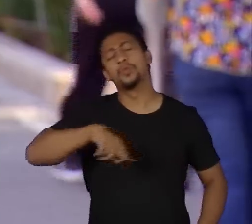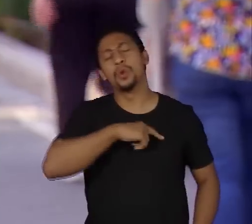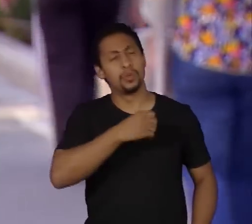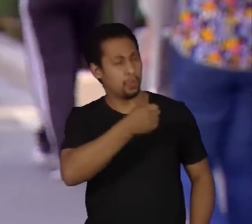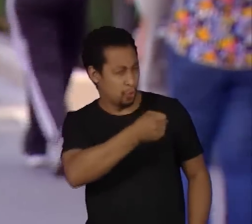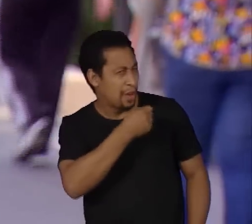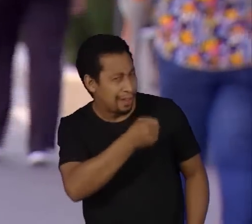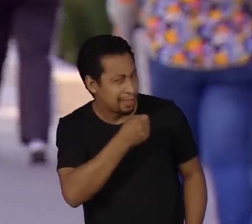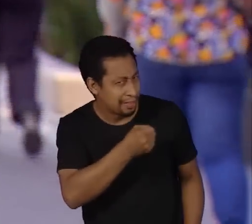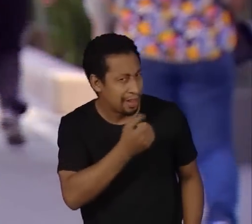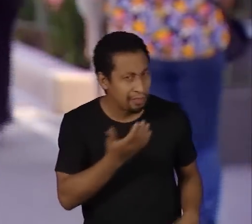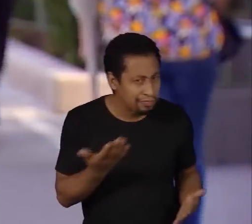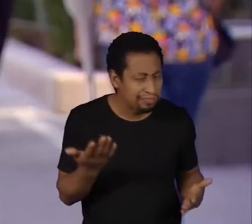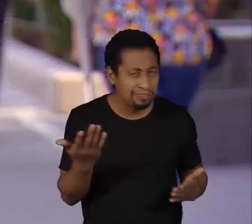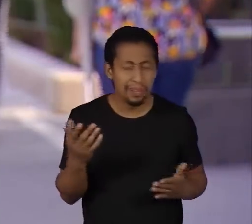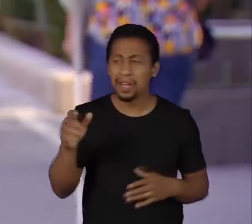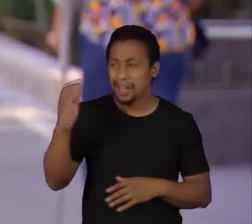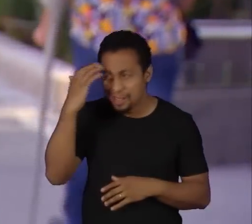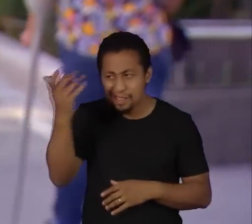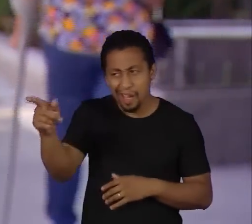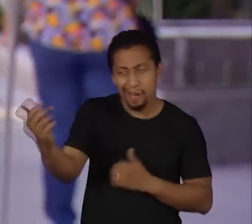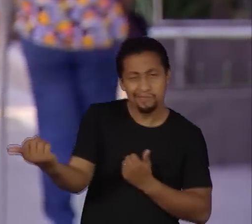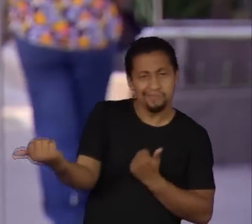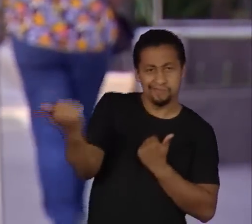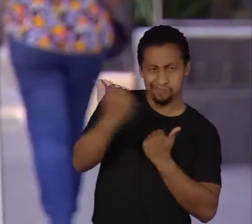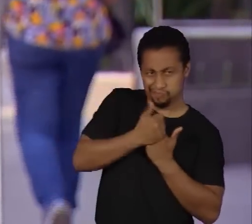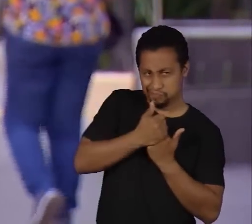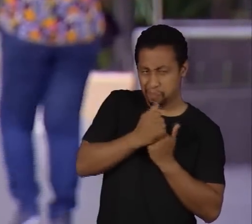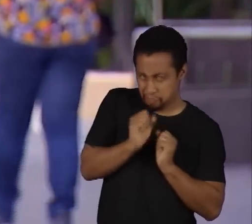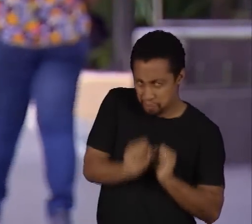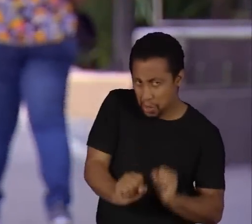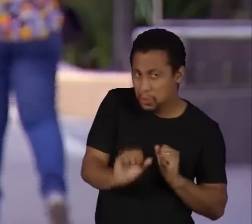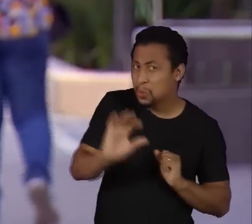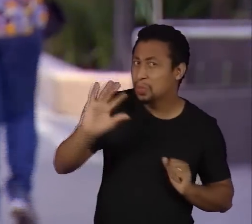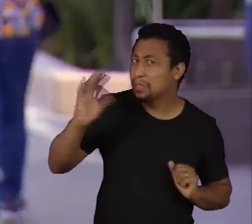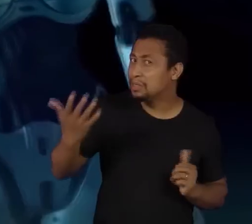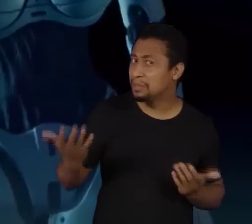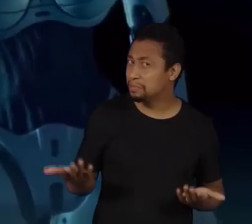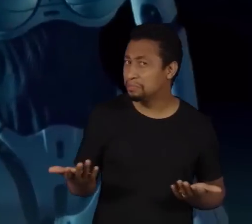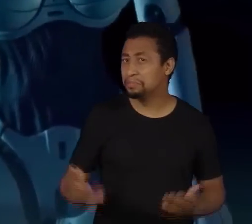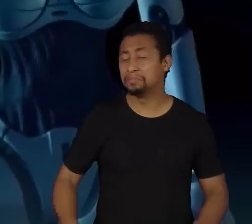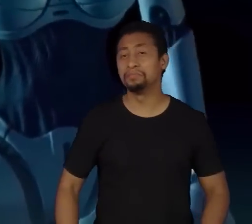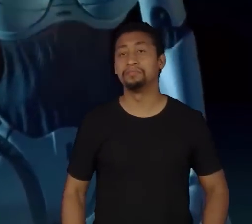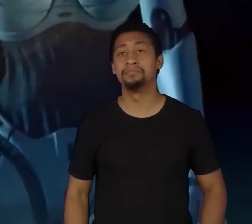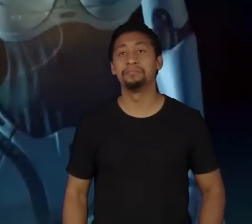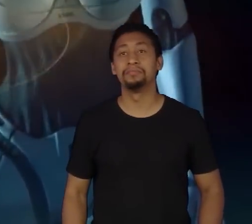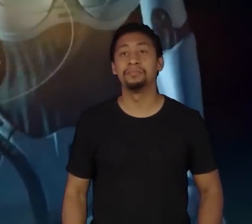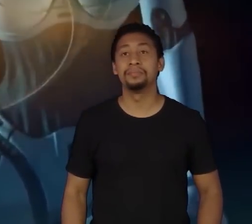jornalistas, por exemplo, seremos substituídos por máquinas que produzem textos?